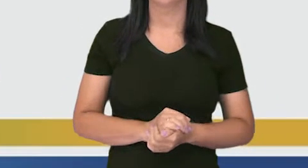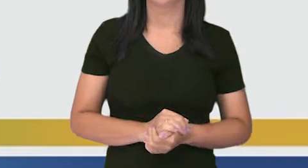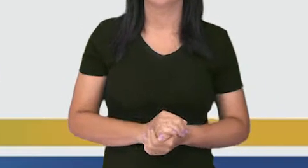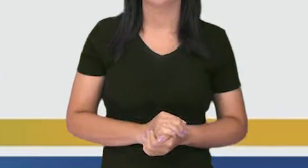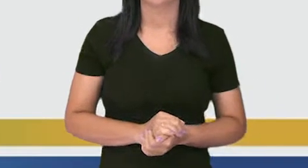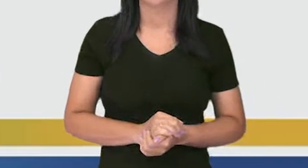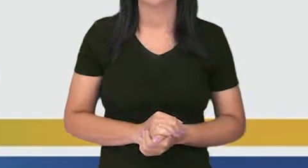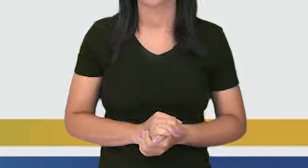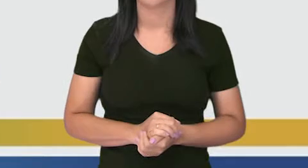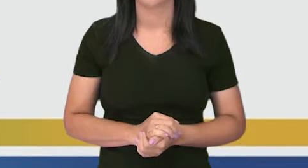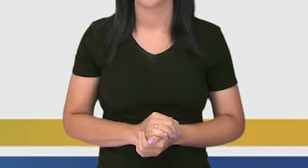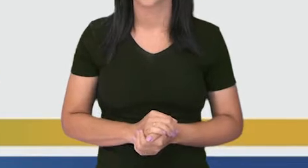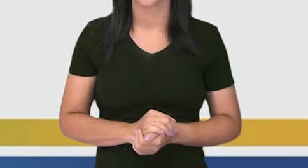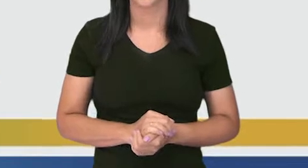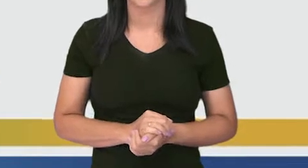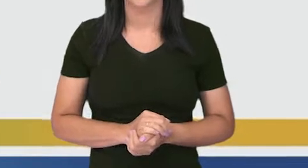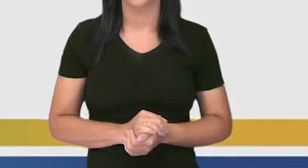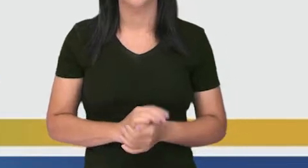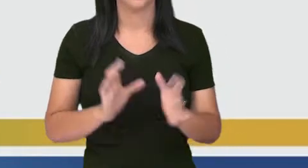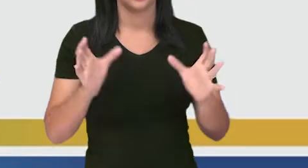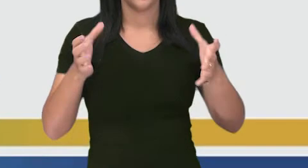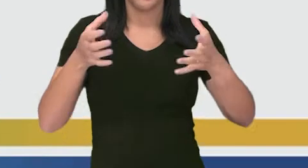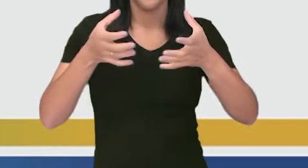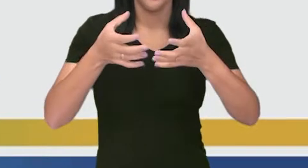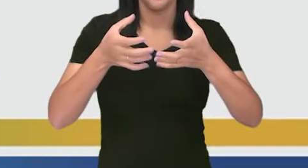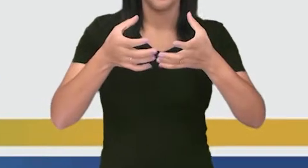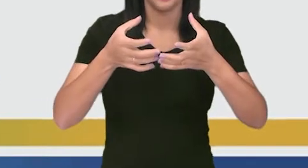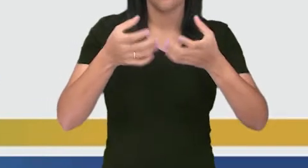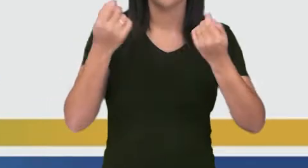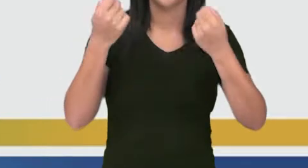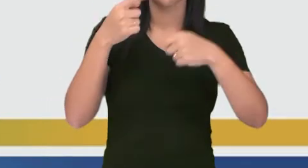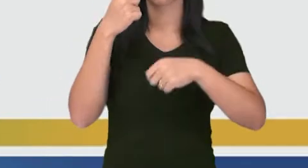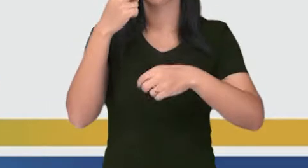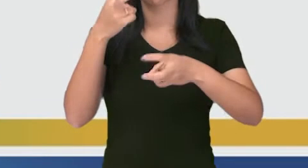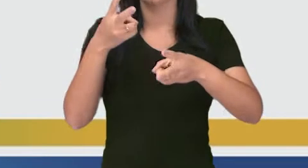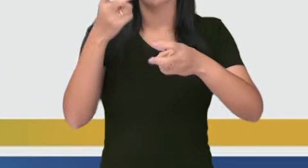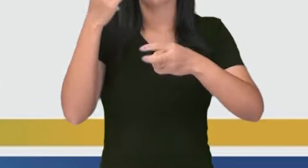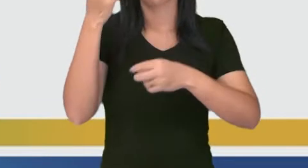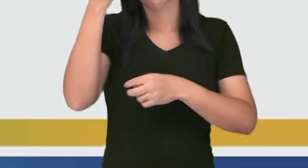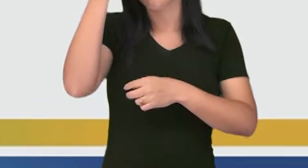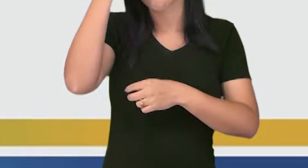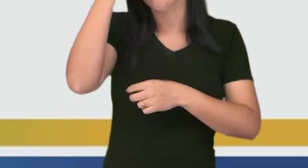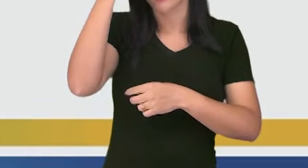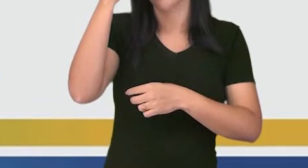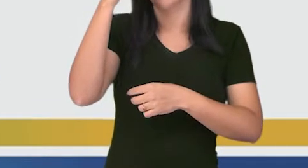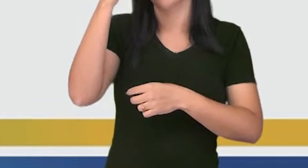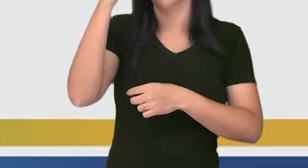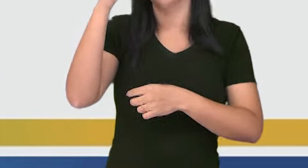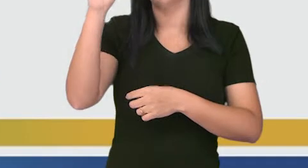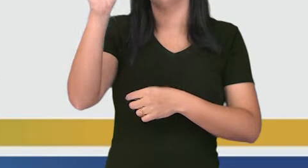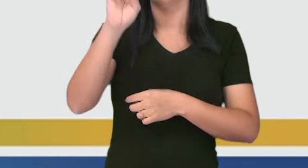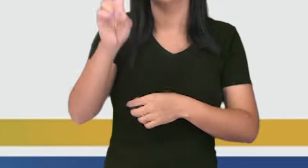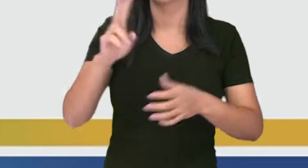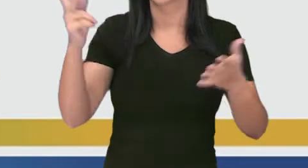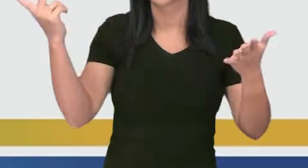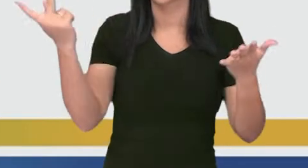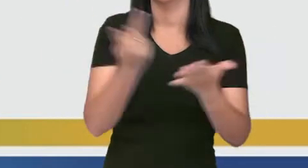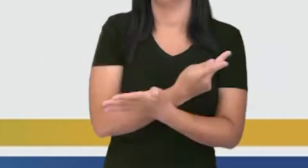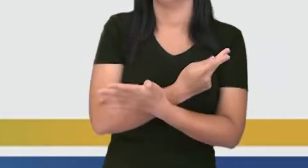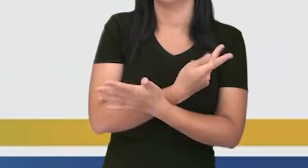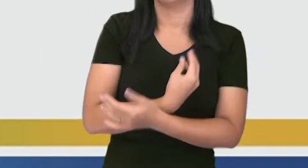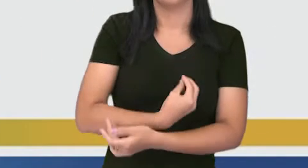membros da equipe podem ver facilmente os valores que ocorrem